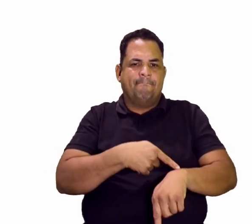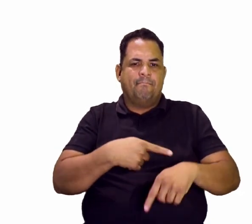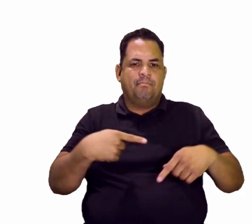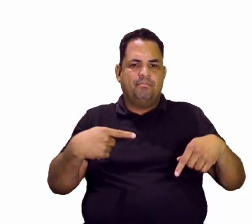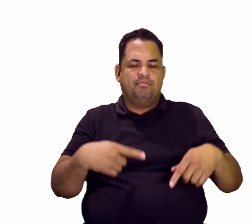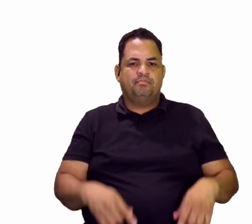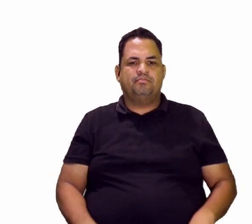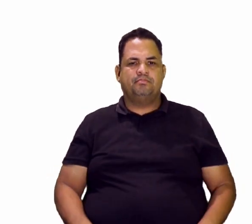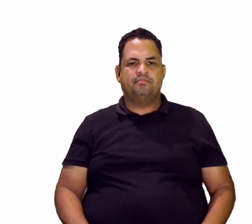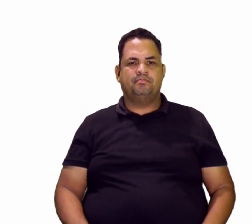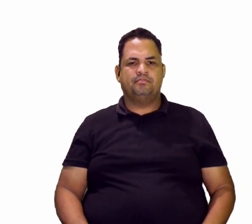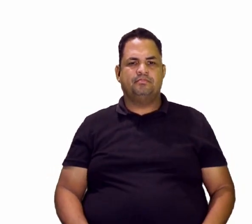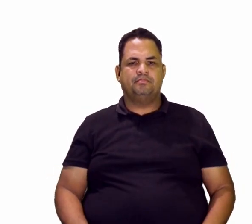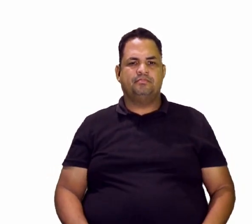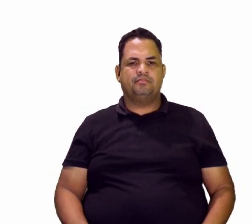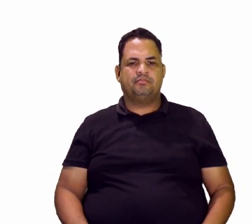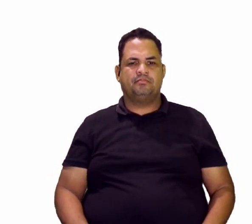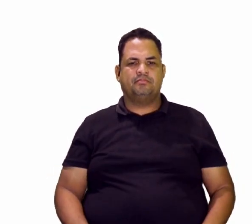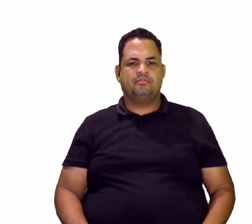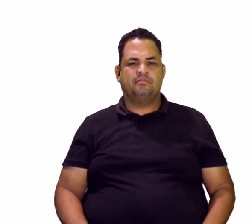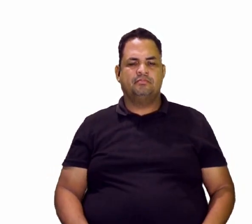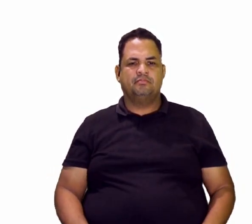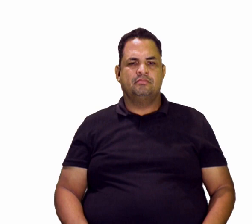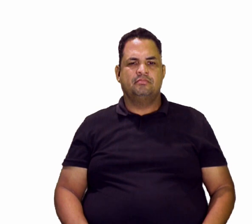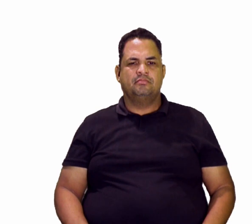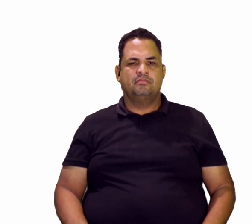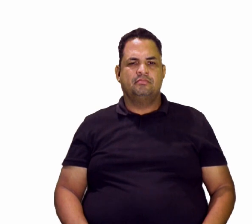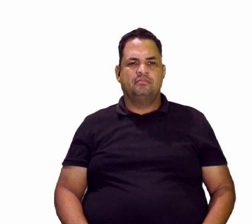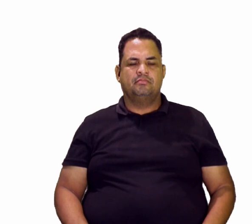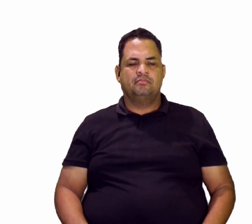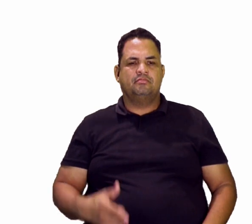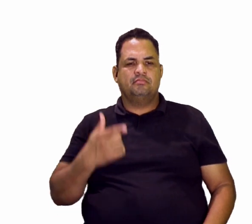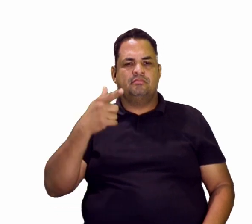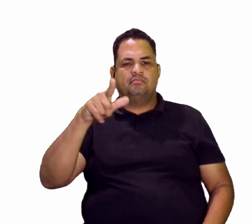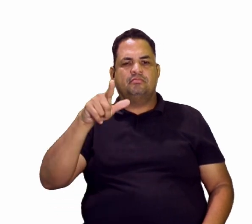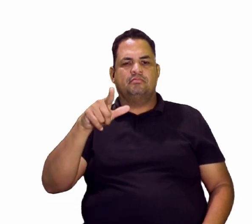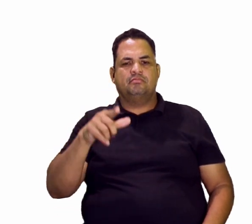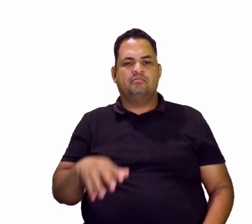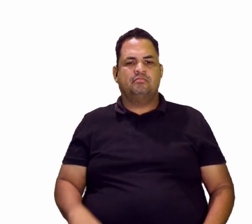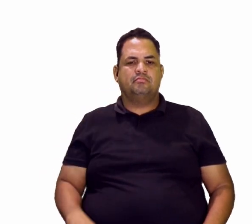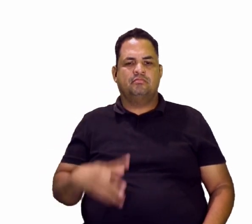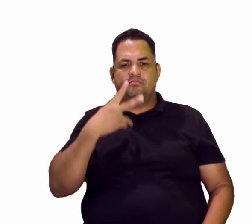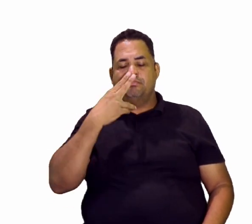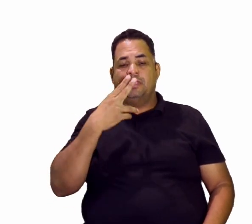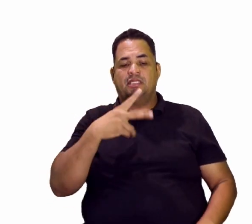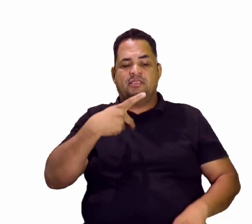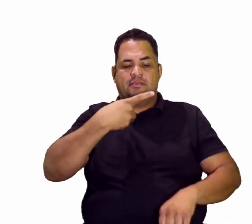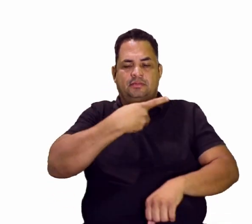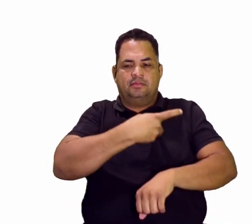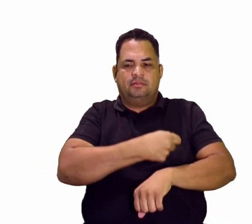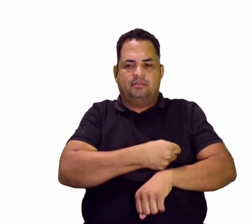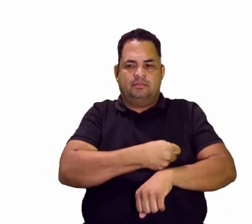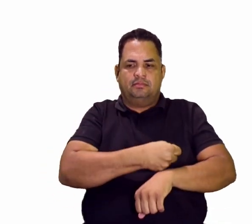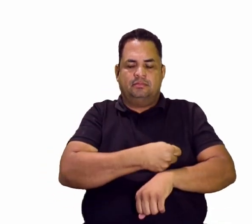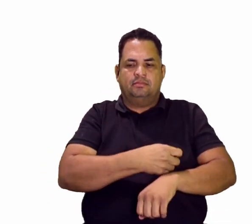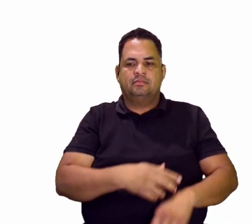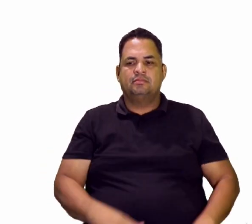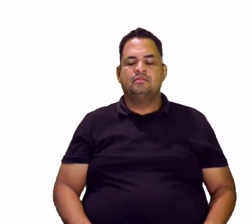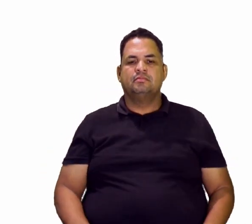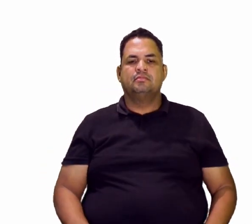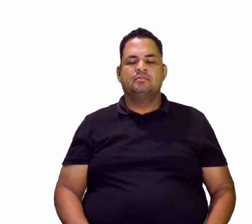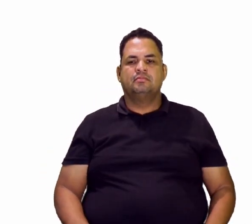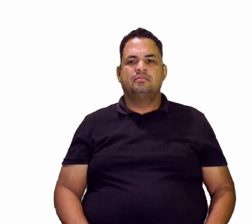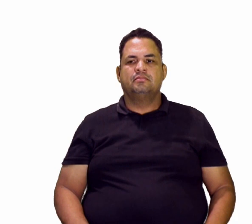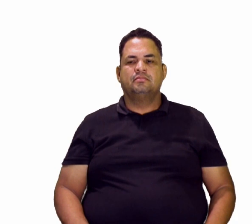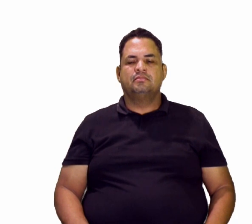comprimem aqui, ó, encurtam, né? E aí eles conseguem, como se fosse uma seringa, injetar o seu material genético, ele parte desse